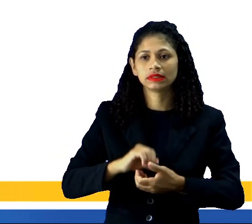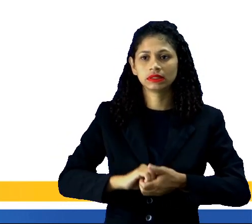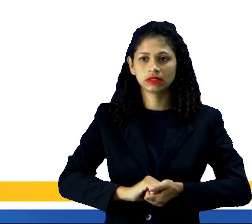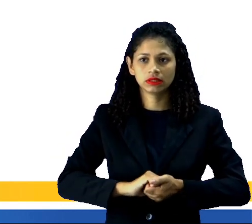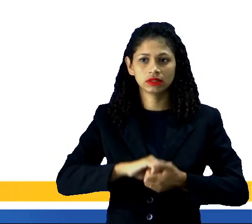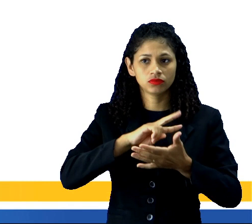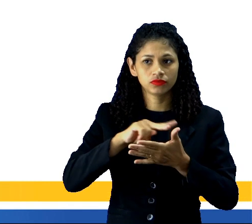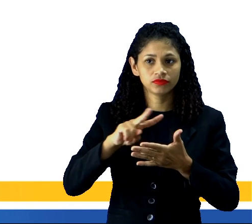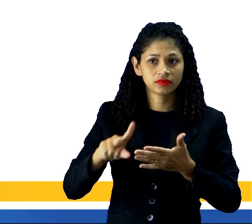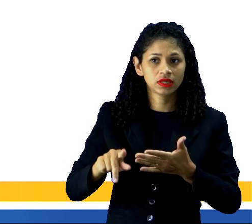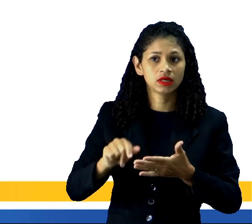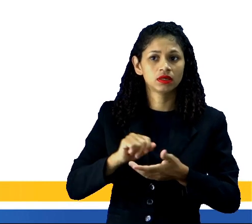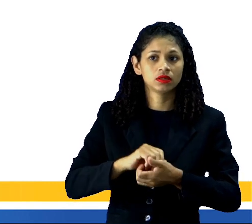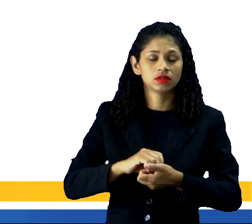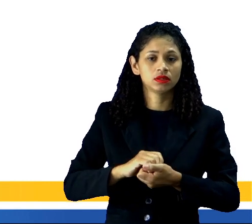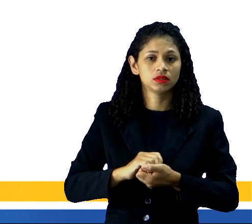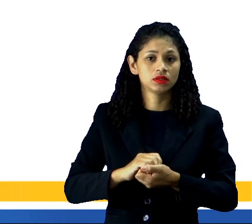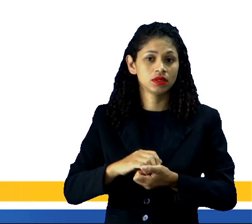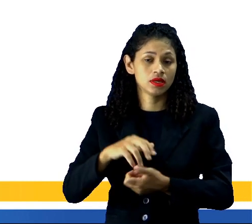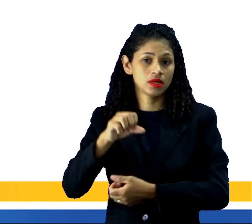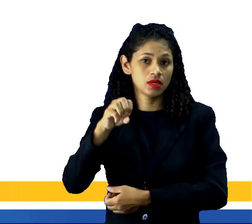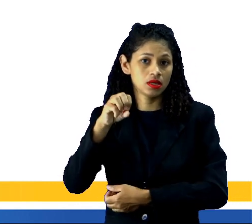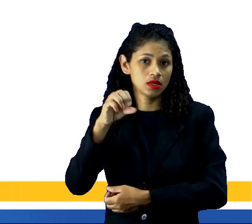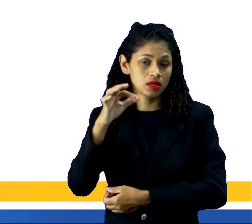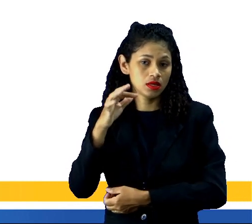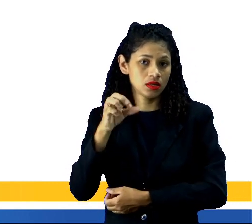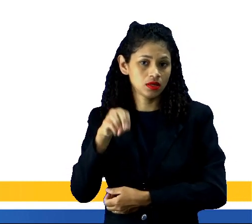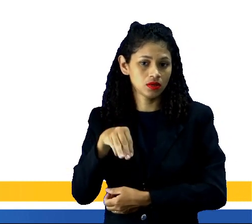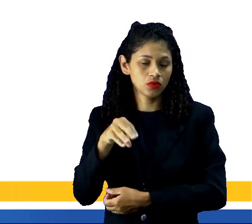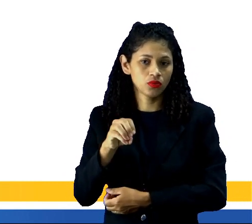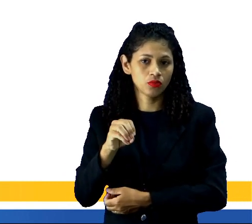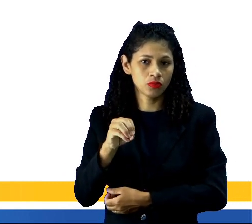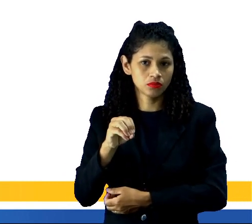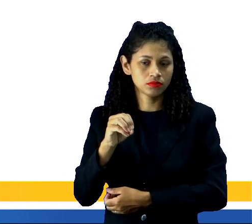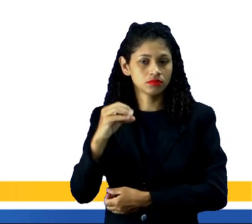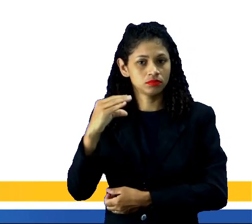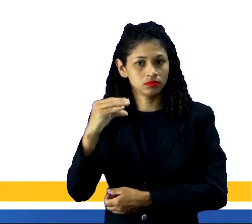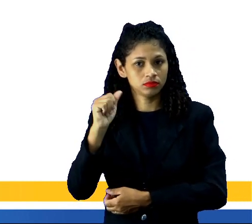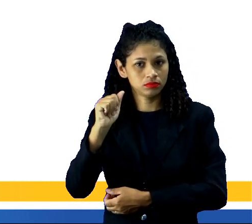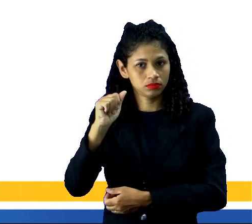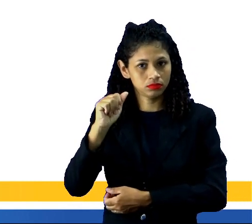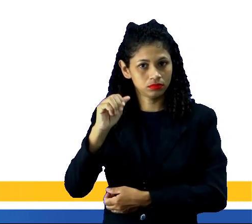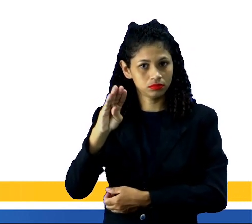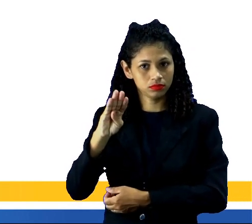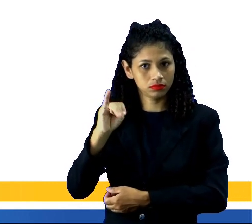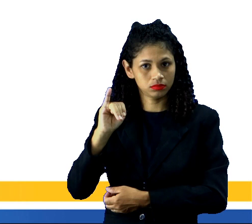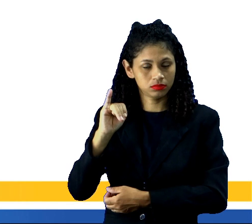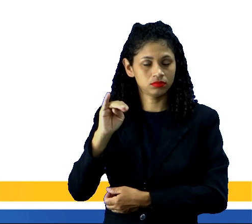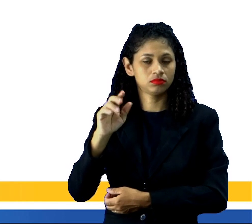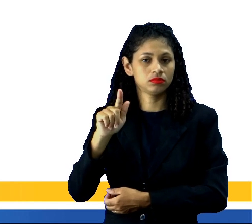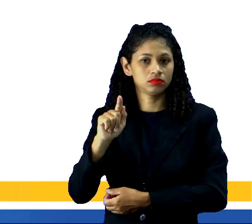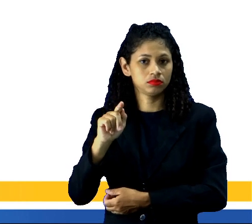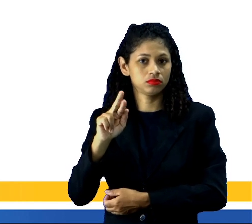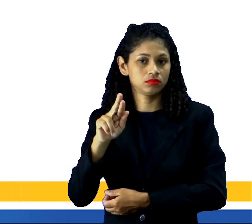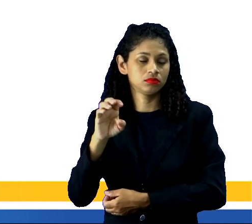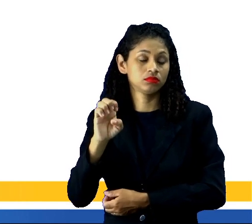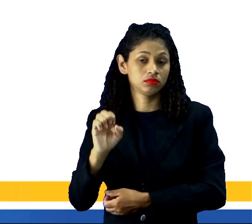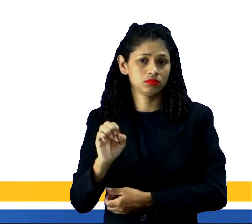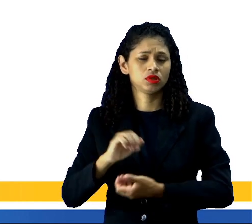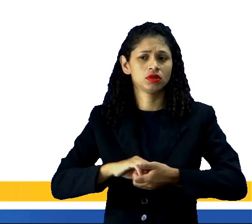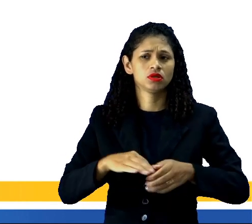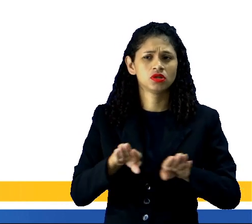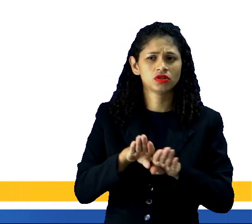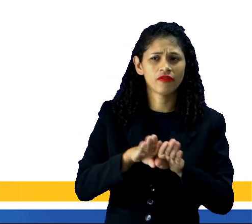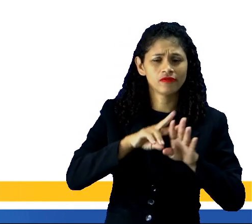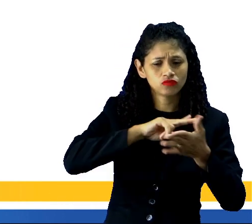Índico, né, particularmente Moçambique. No comércio baiano, a partir de meados do século XVII até o fim do tráfico,